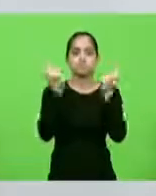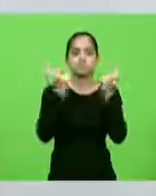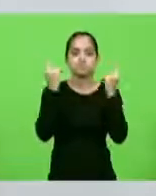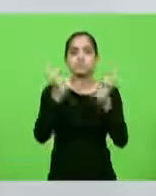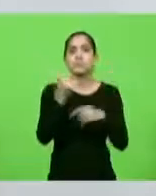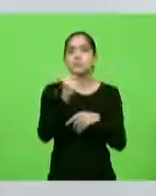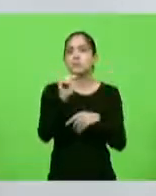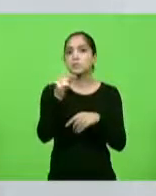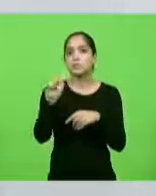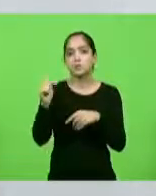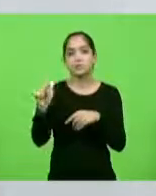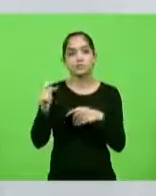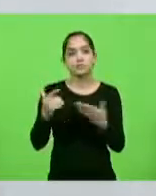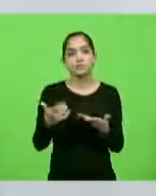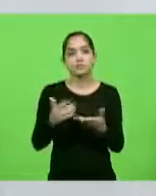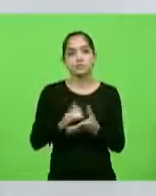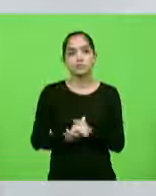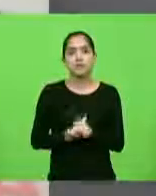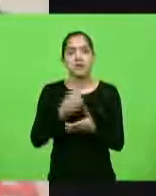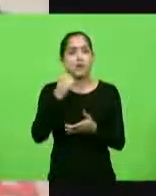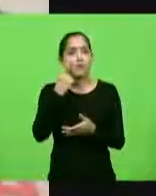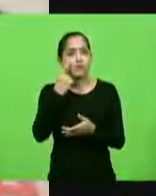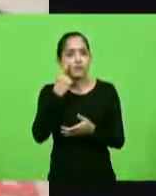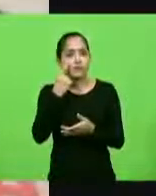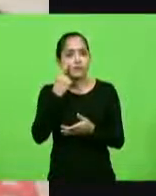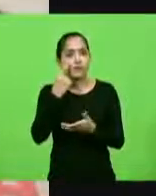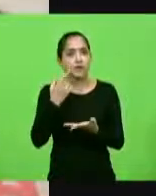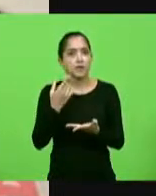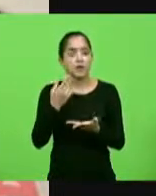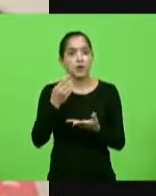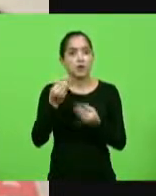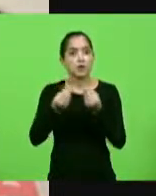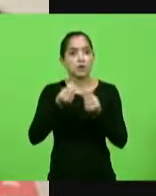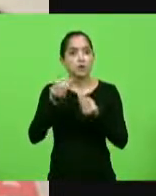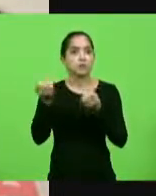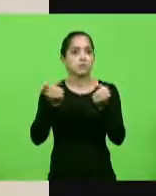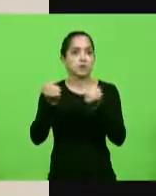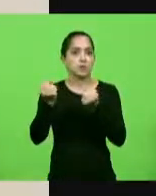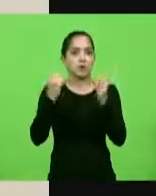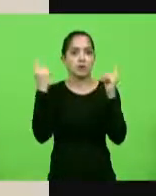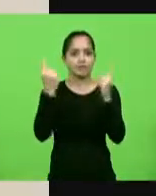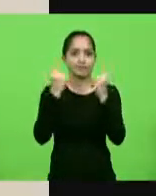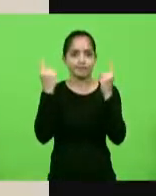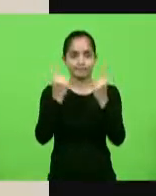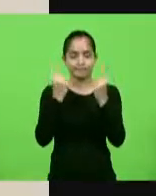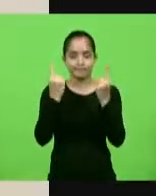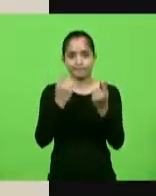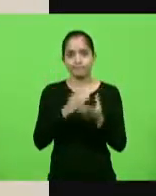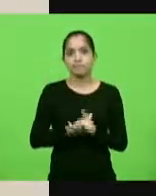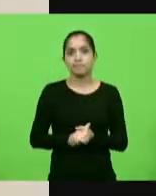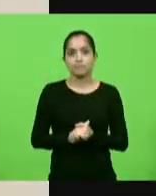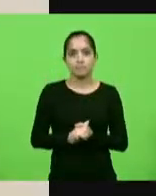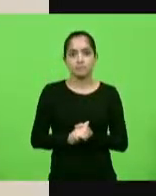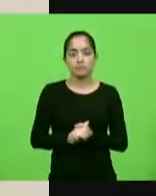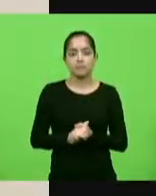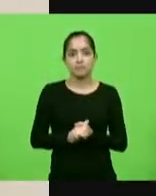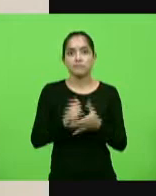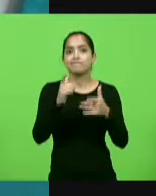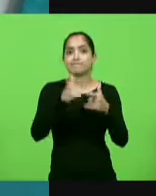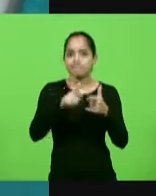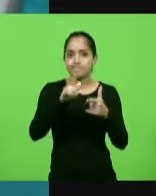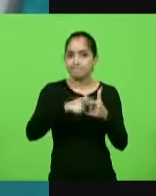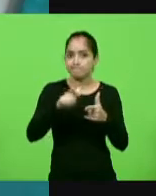tem as imagens, pode rodar ali. Eu fui conhecer de pertinho e olha o estado da ambulância. Então, no momento mais agudo da vida